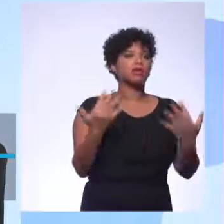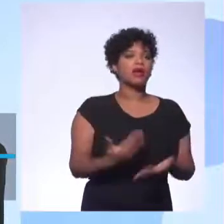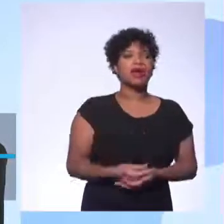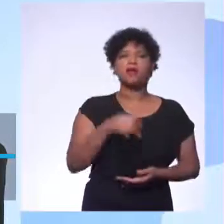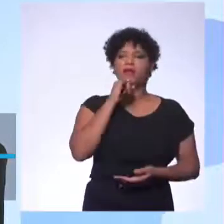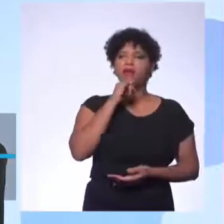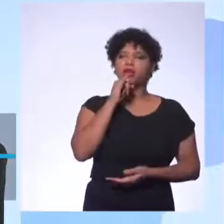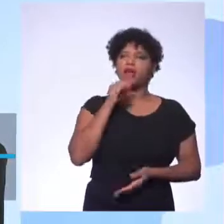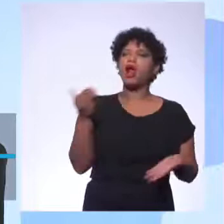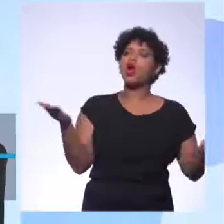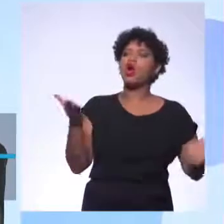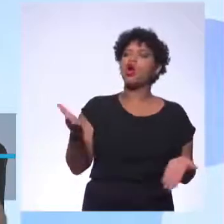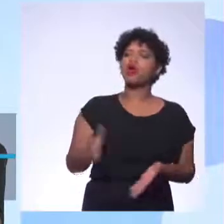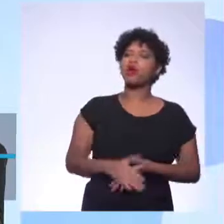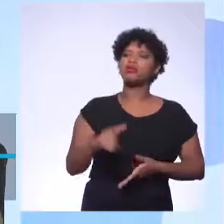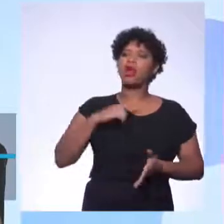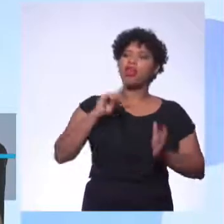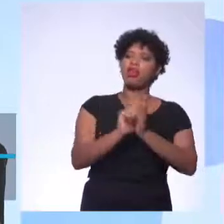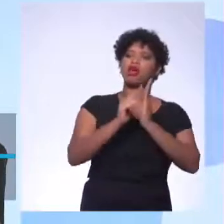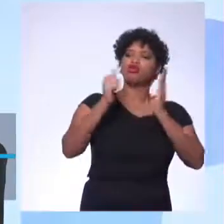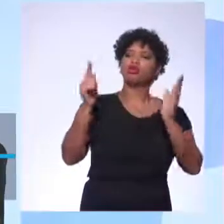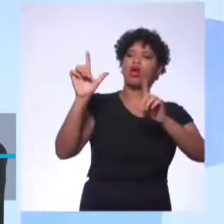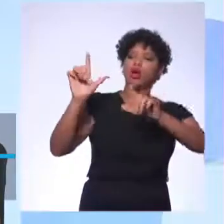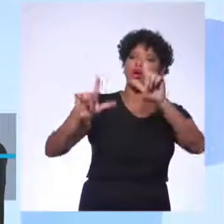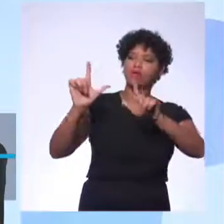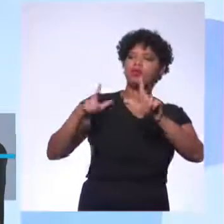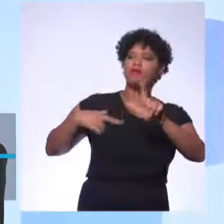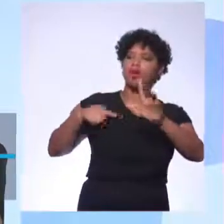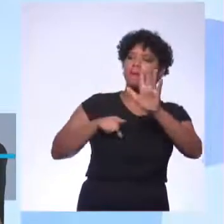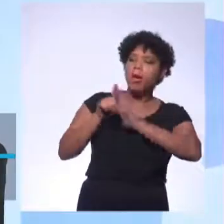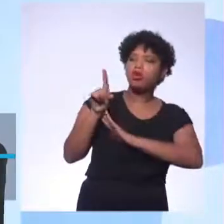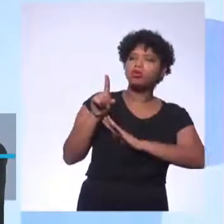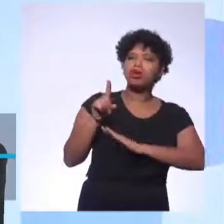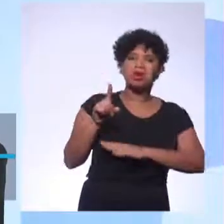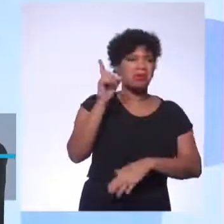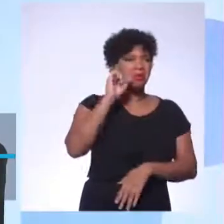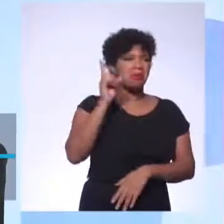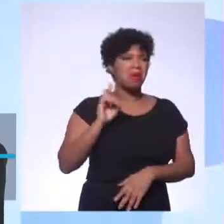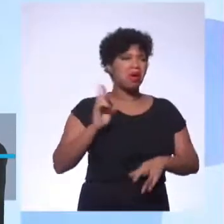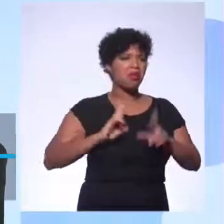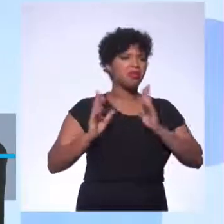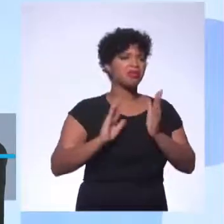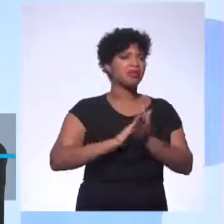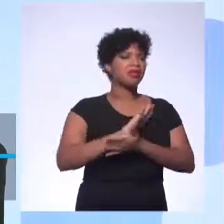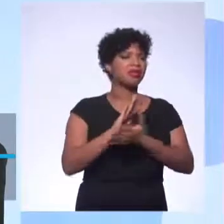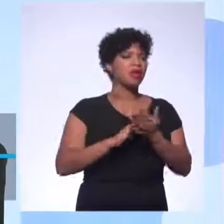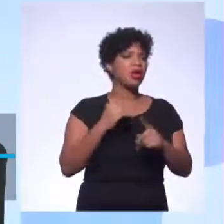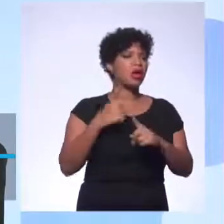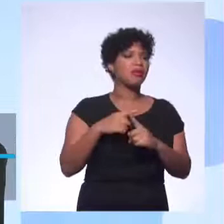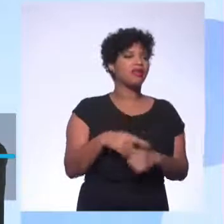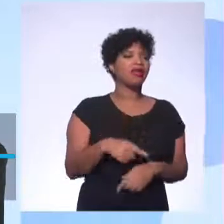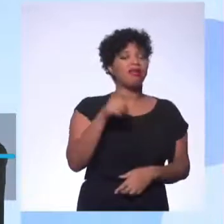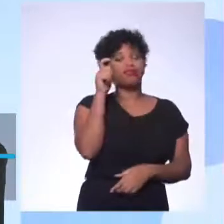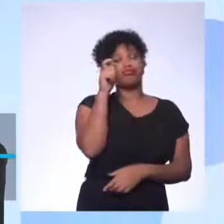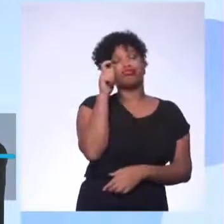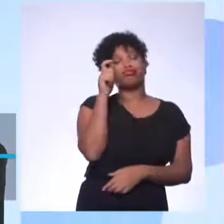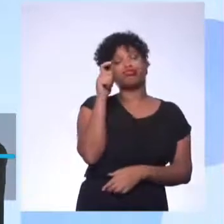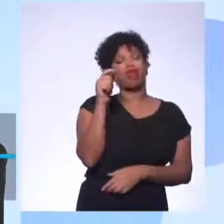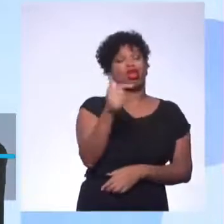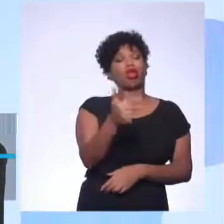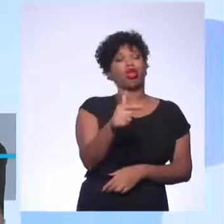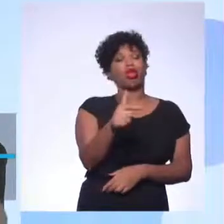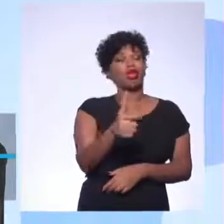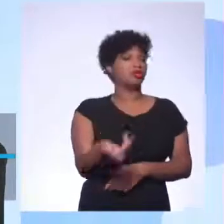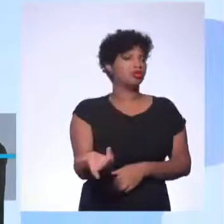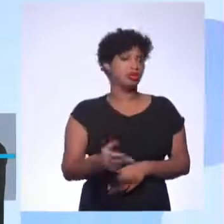que estão aí o tempo todo no jornal, na televisão, eles não sabem dizer sobre isso porque eles não se interessam muito sobre essa leitura. Então, assim, o que a